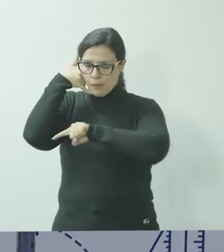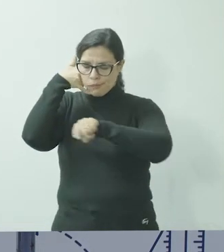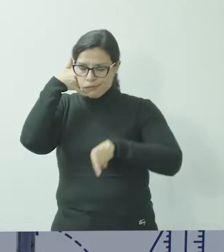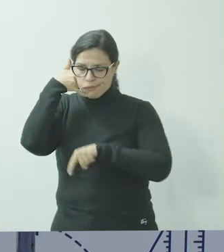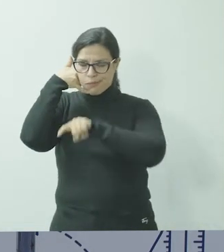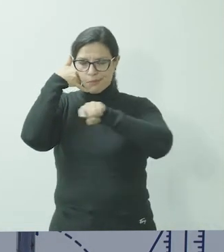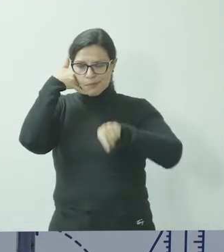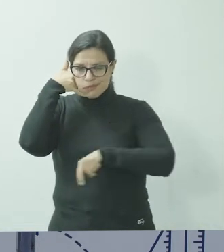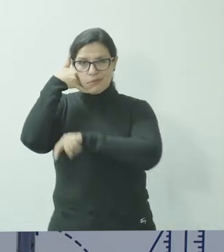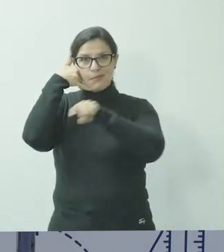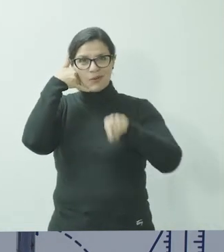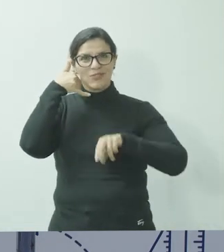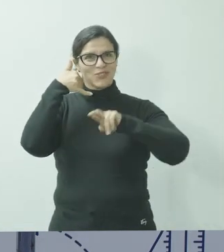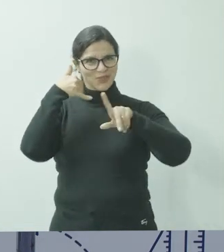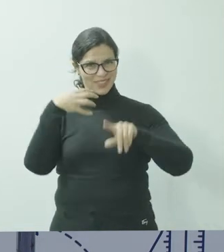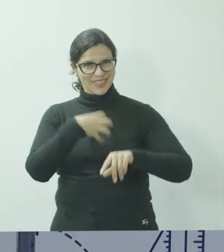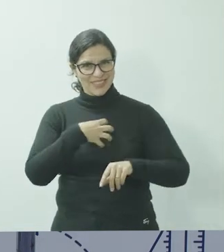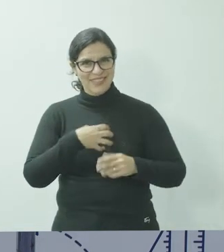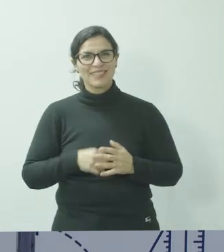utilizar